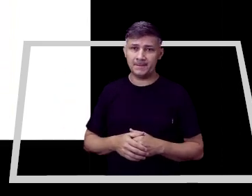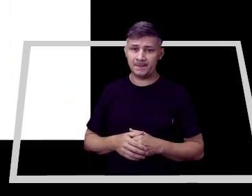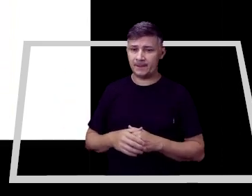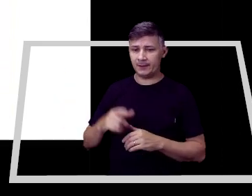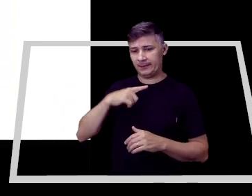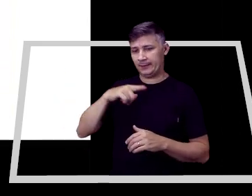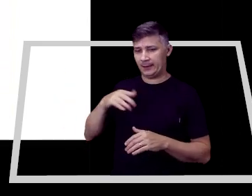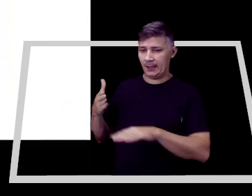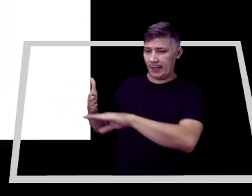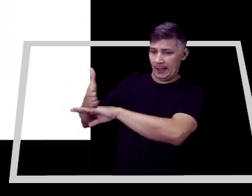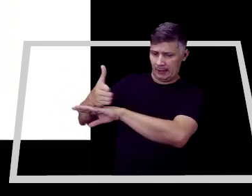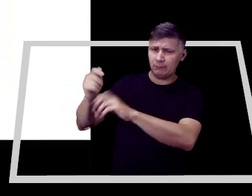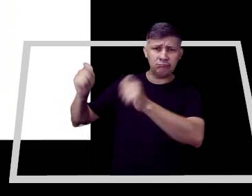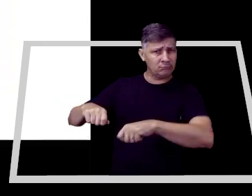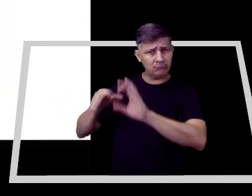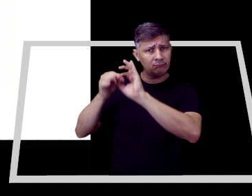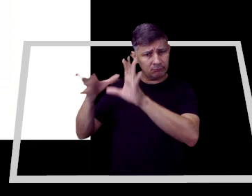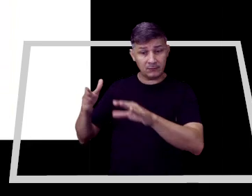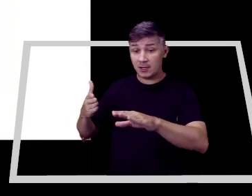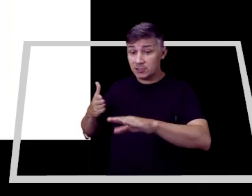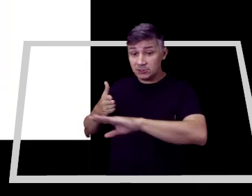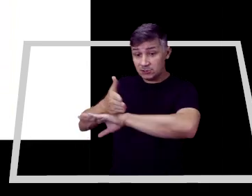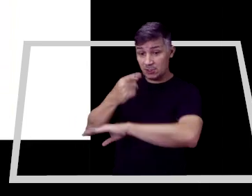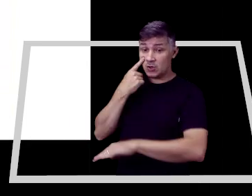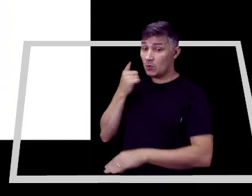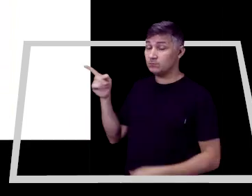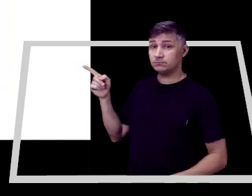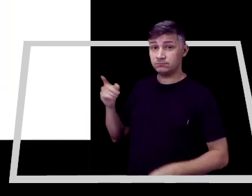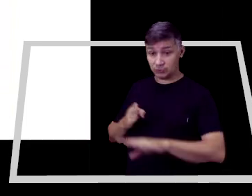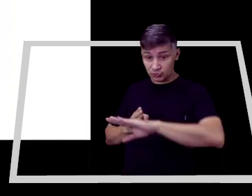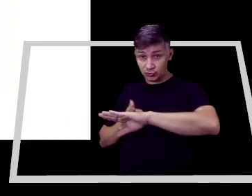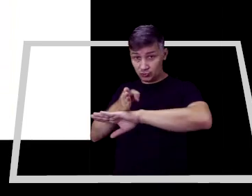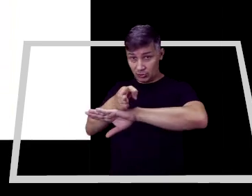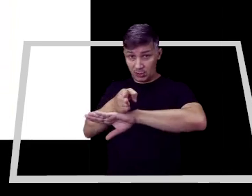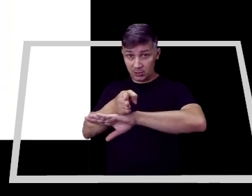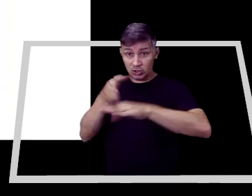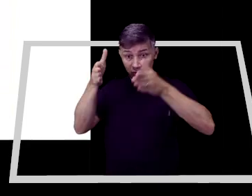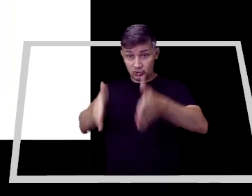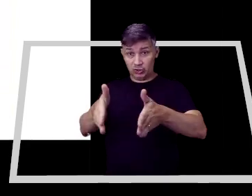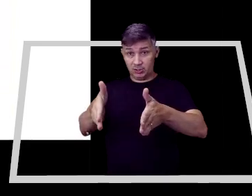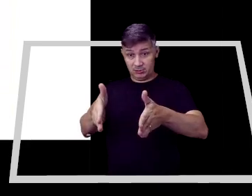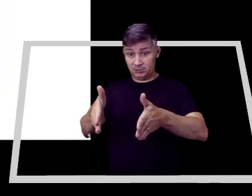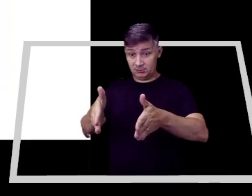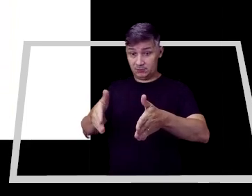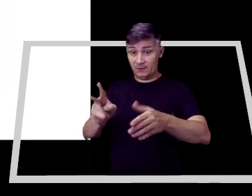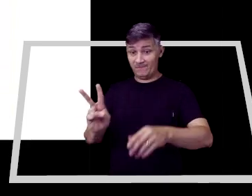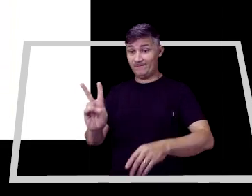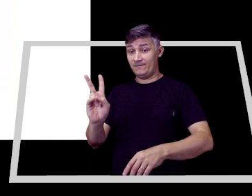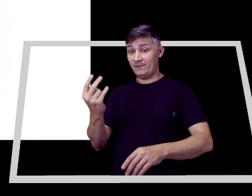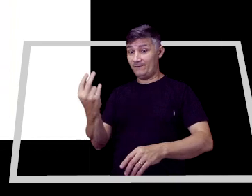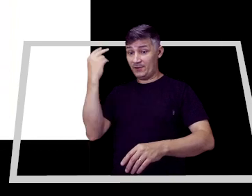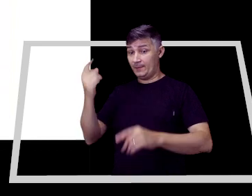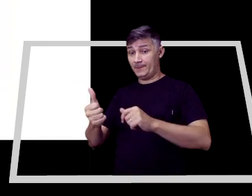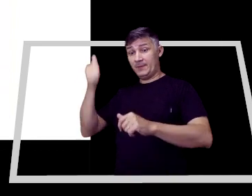seriam permitidas. Então, essa ideia da chegada, que você vê justamente praticamente o outro lado do vale,